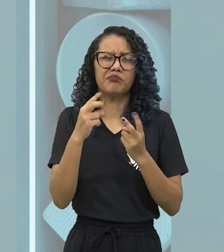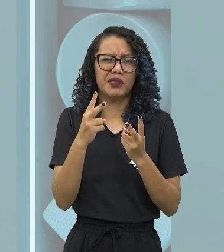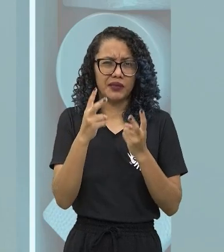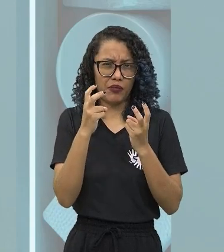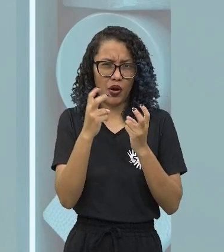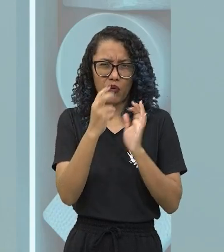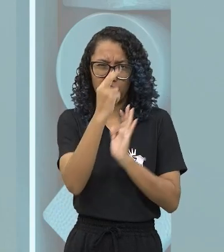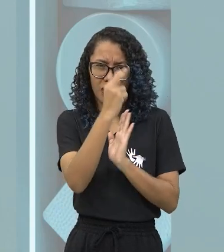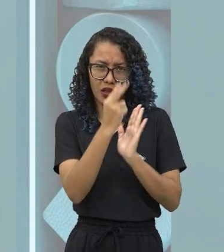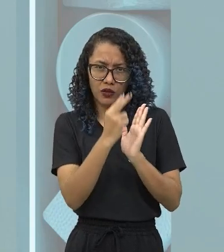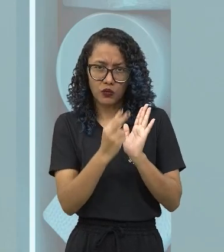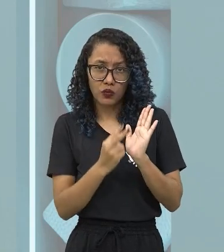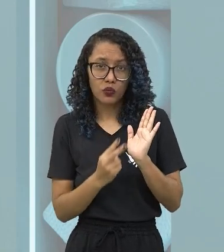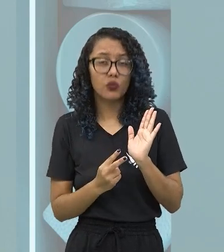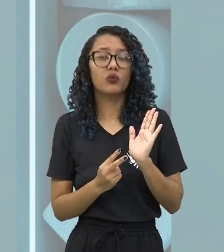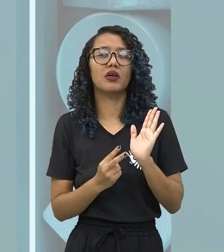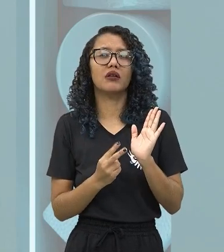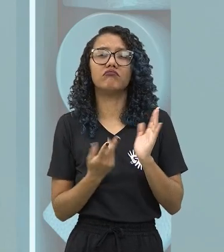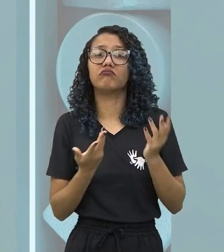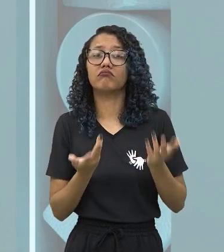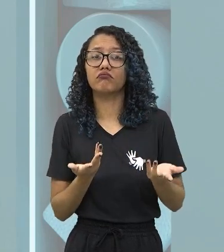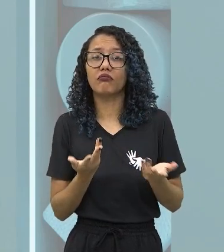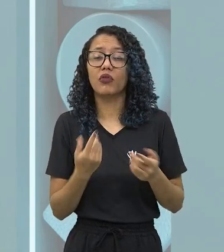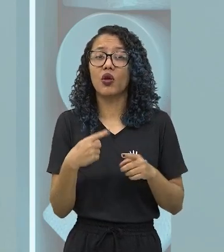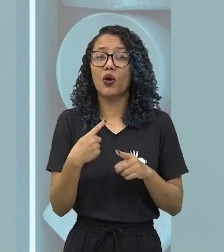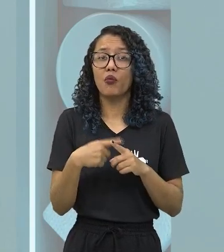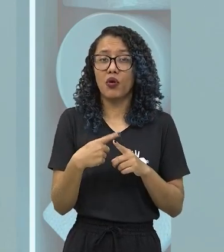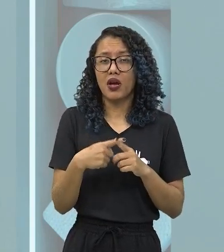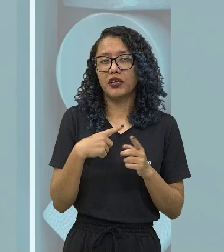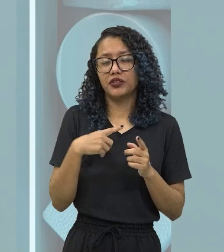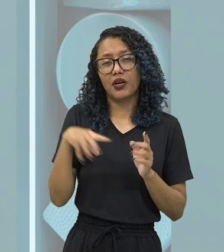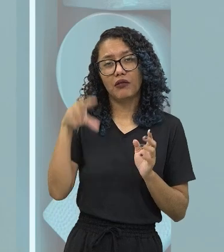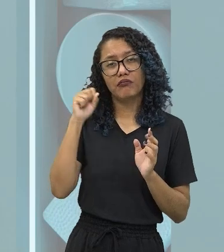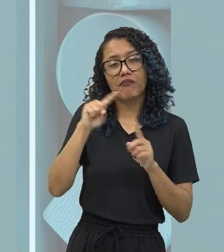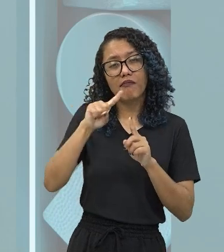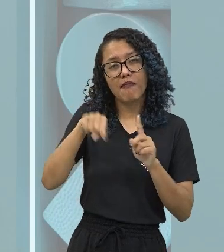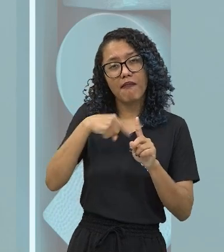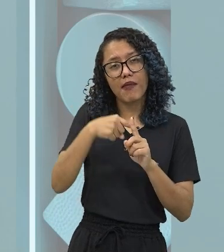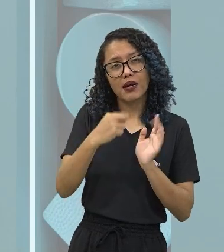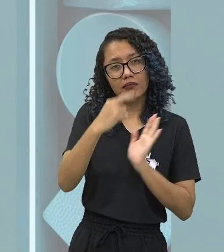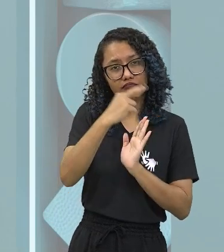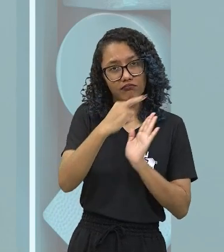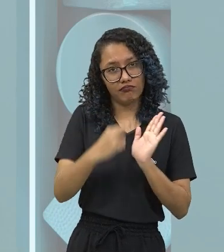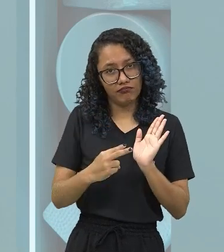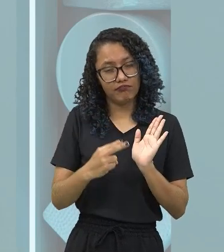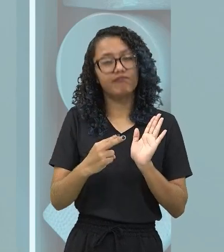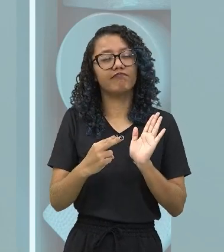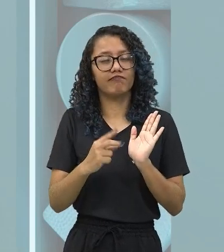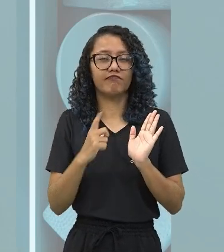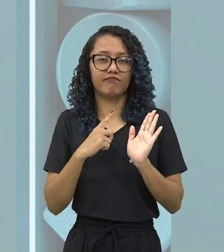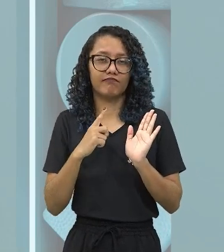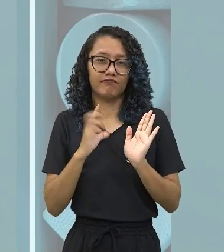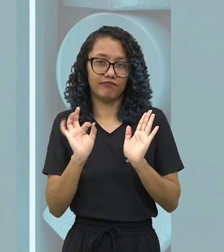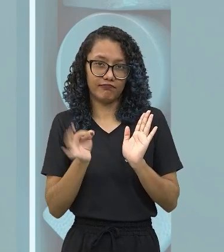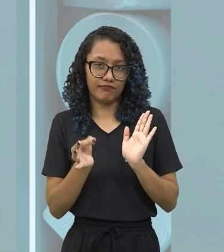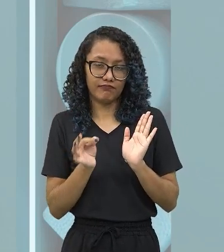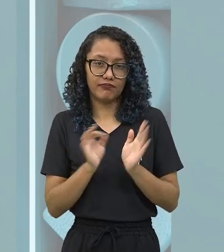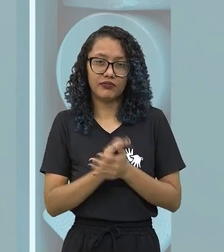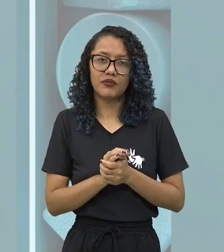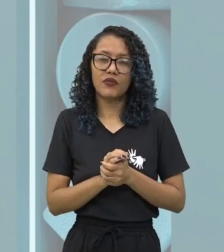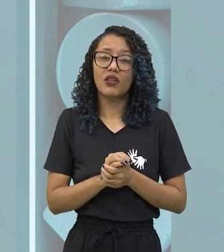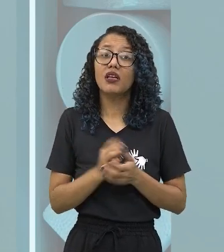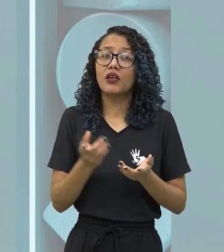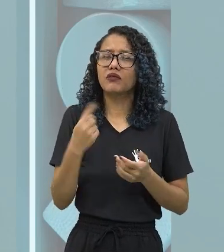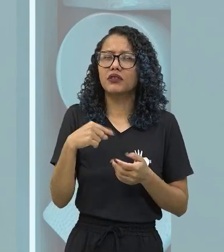ouviram, vocês viram, porque o diálogo acompanhava aí a narração, né, falada. Vocês perceberam ali o